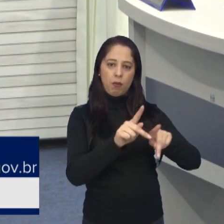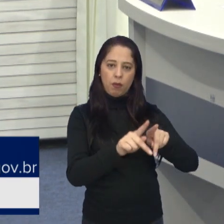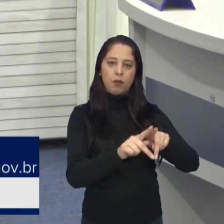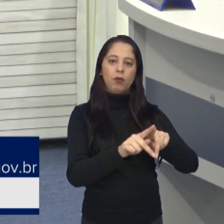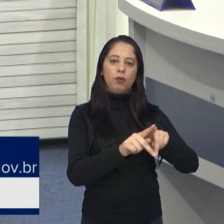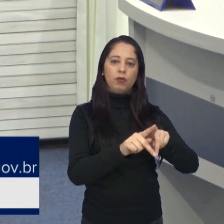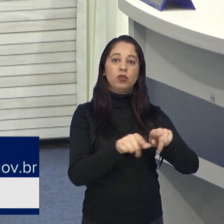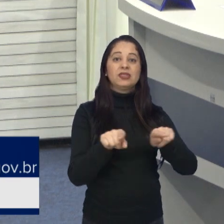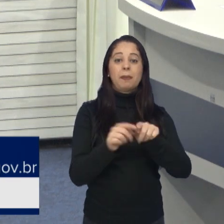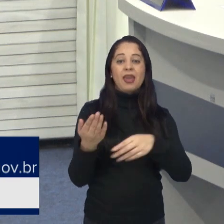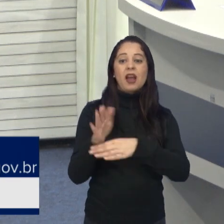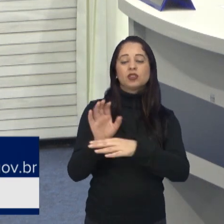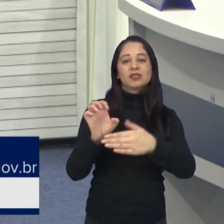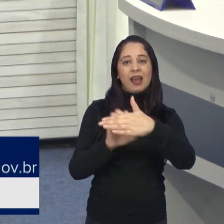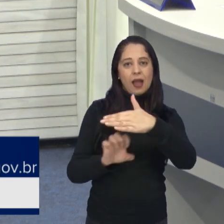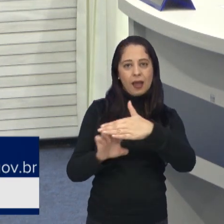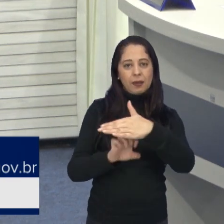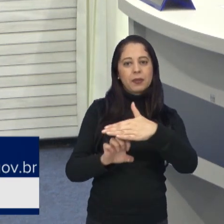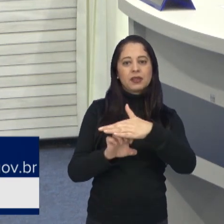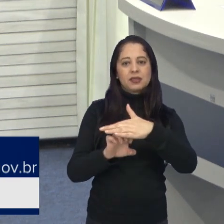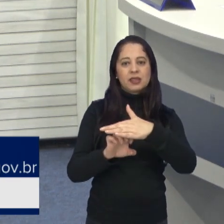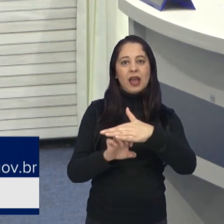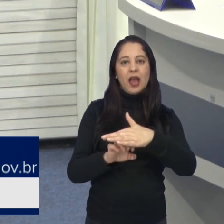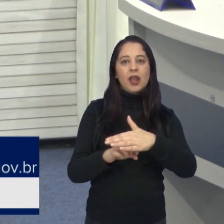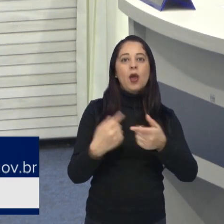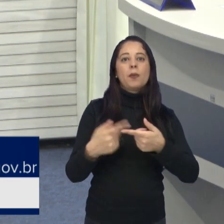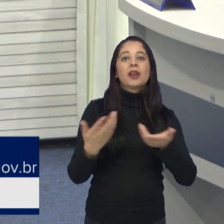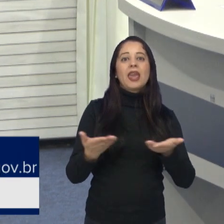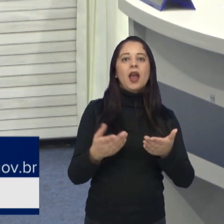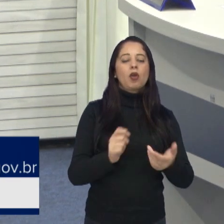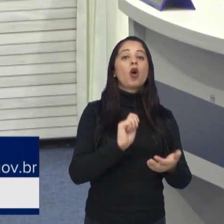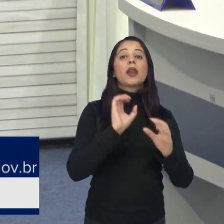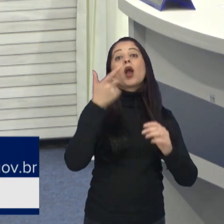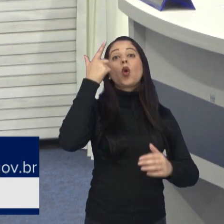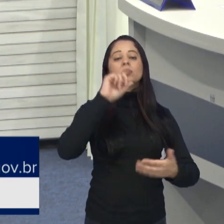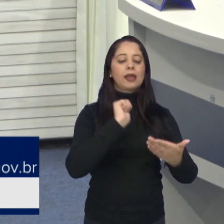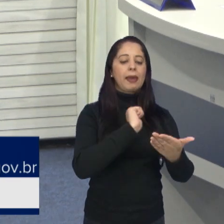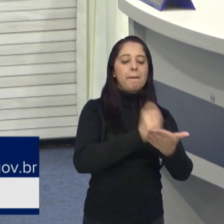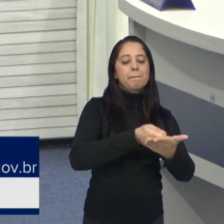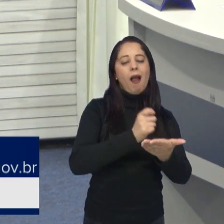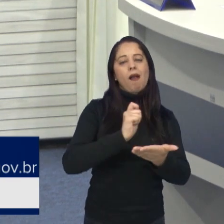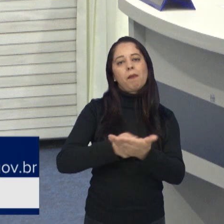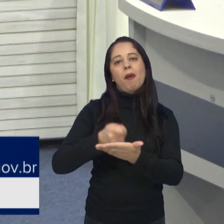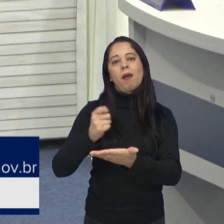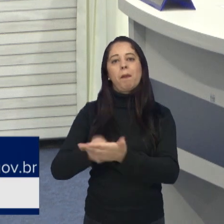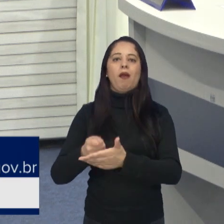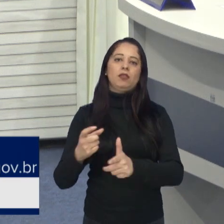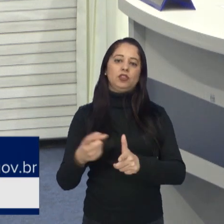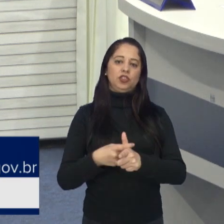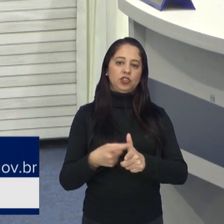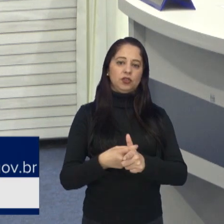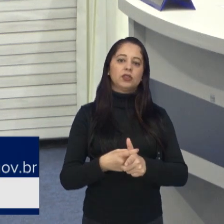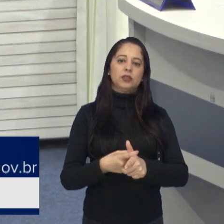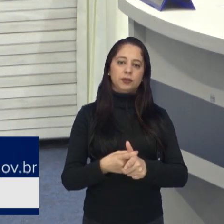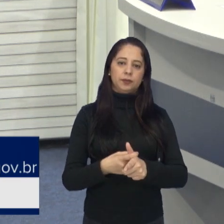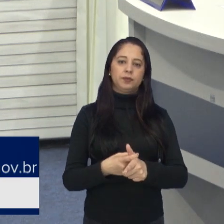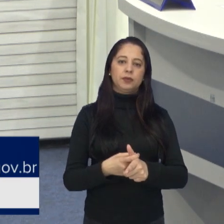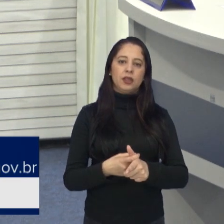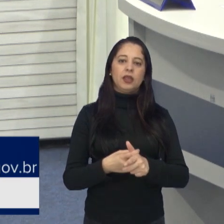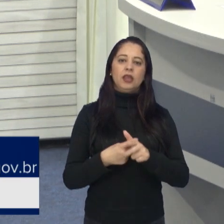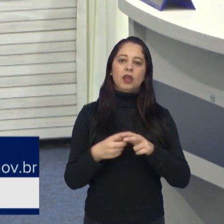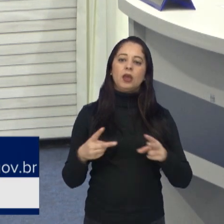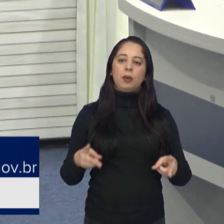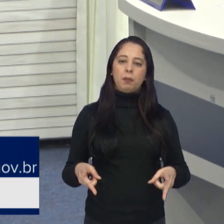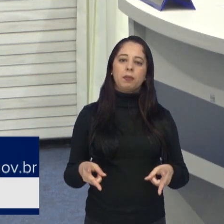o empresário, para poder colocar suas contas em dias. Isso vai ser importante também para a arrecadação do município. A gente vê com bons olhos